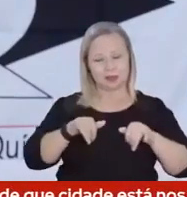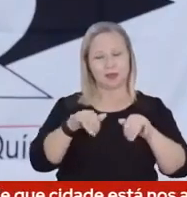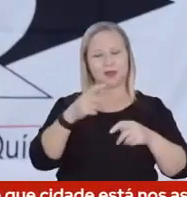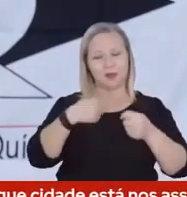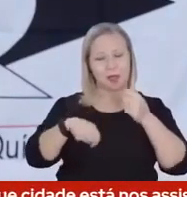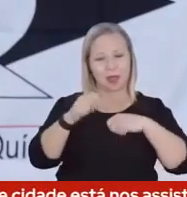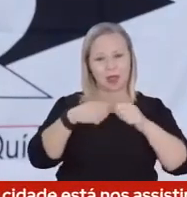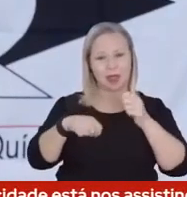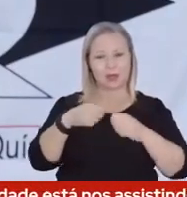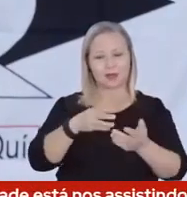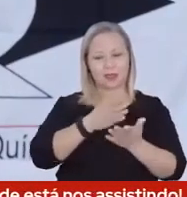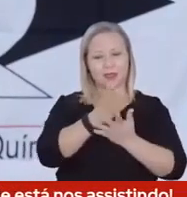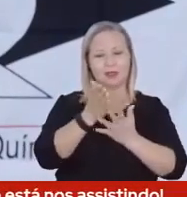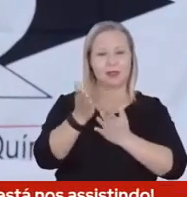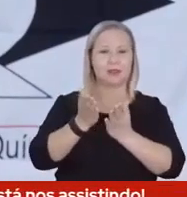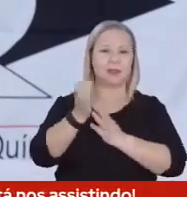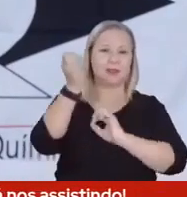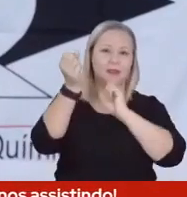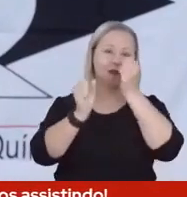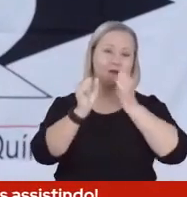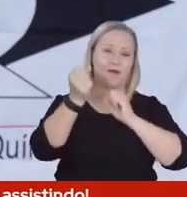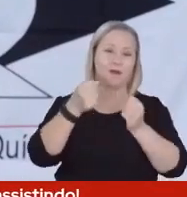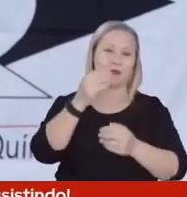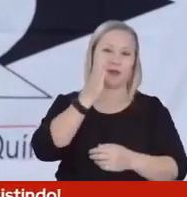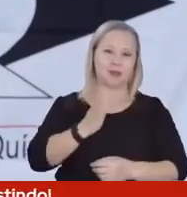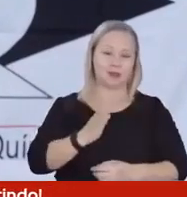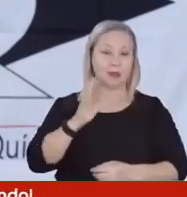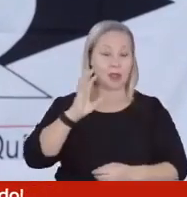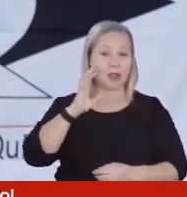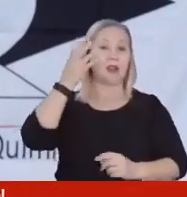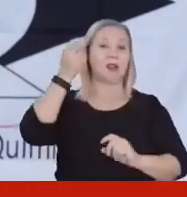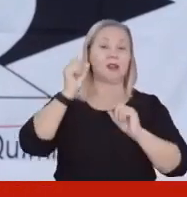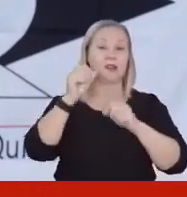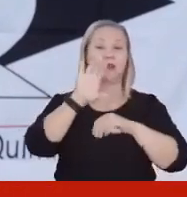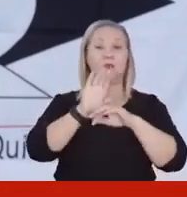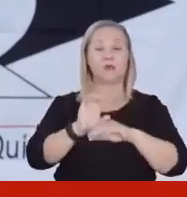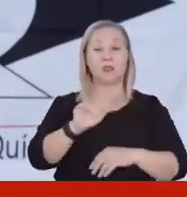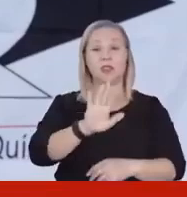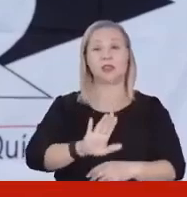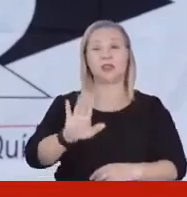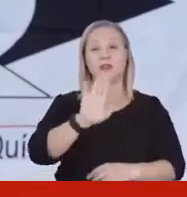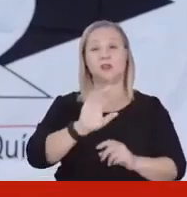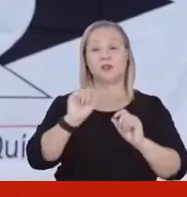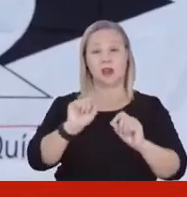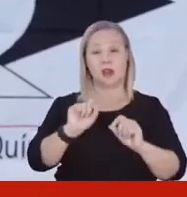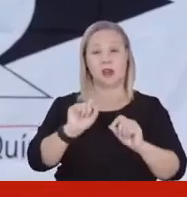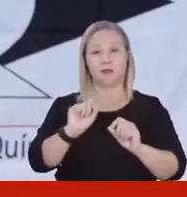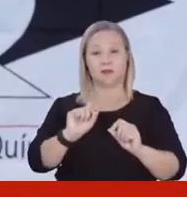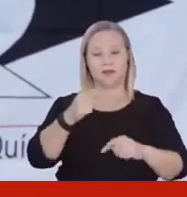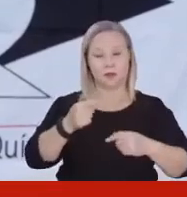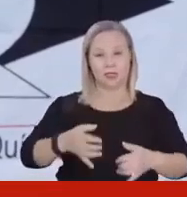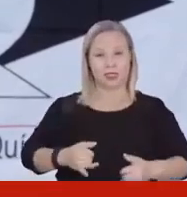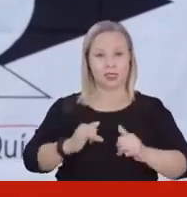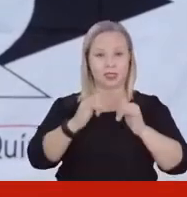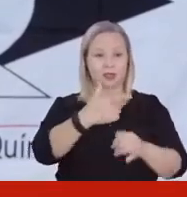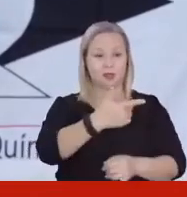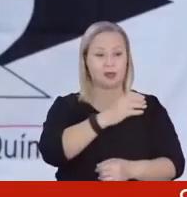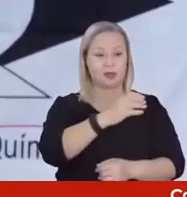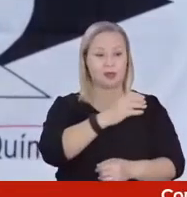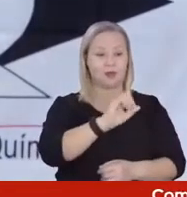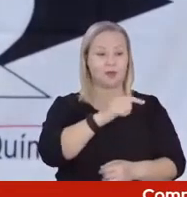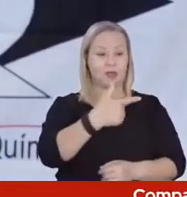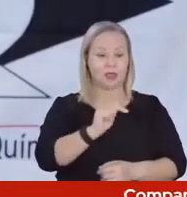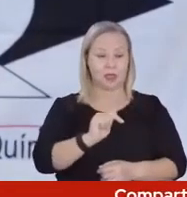Isso está na resolução do Conselho Nacional de Política Energética de 2017. É nesse contexto que muda